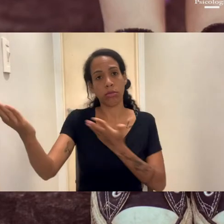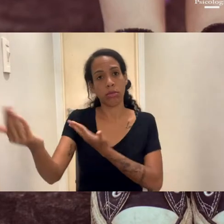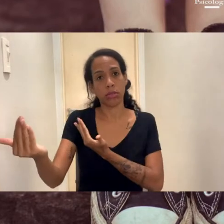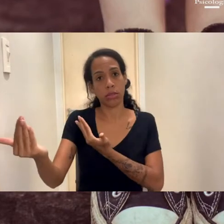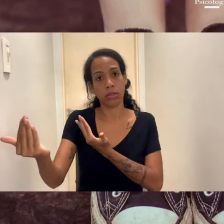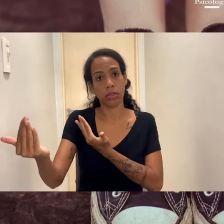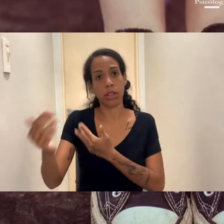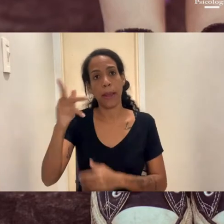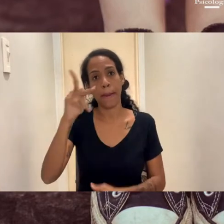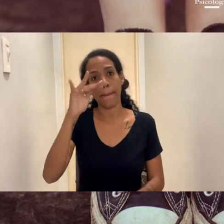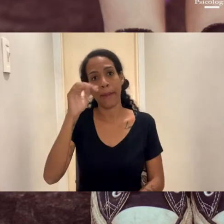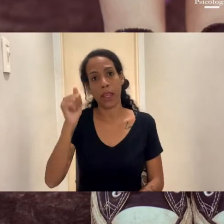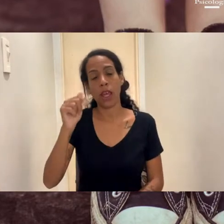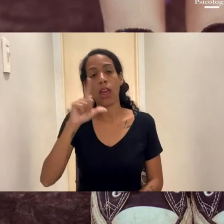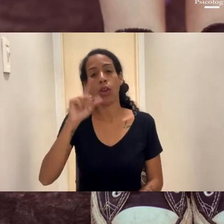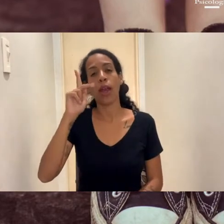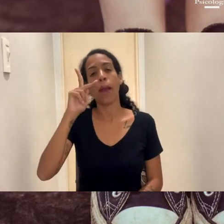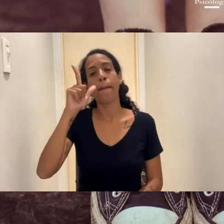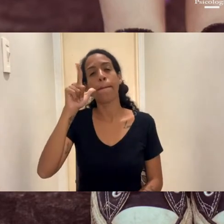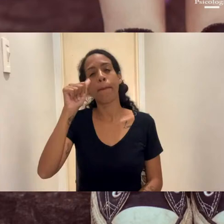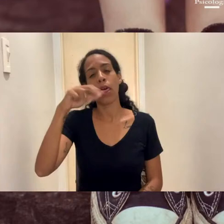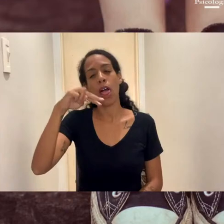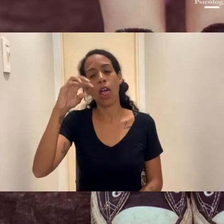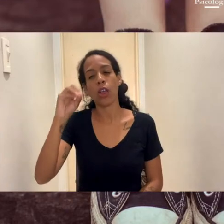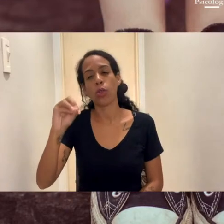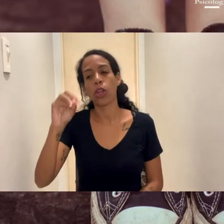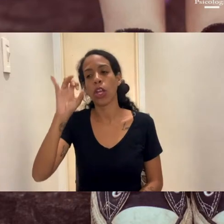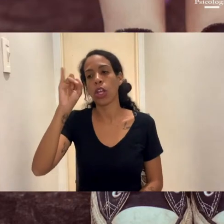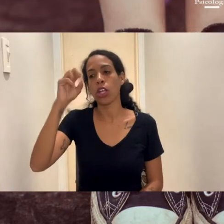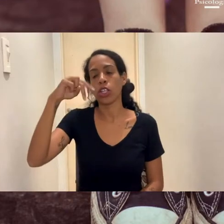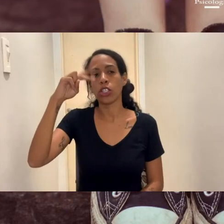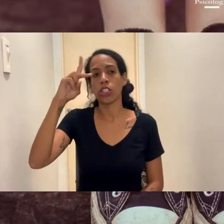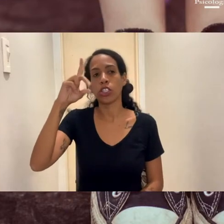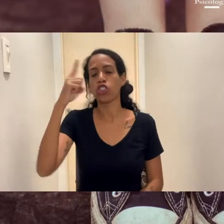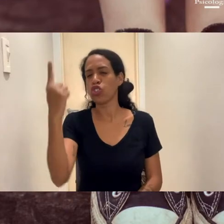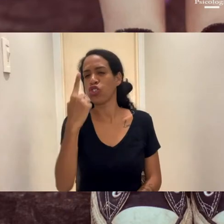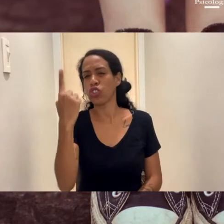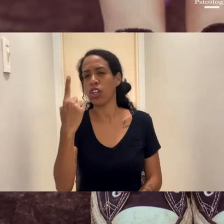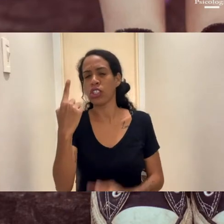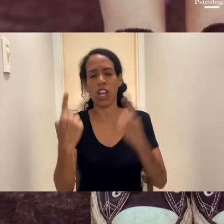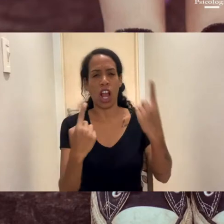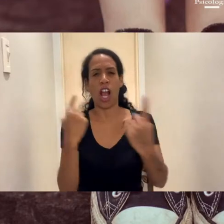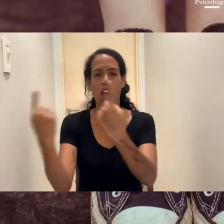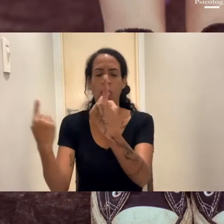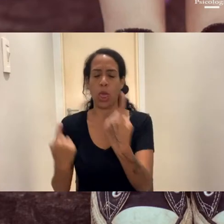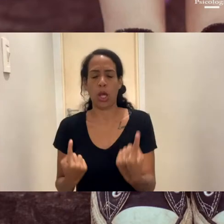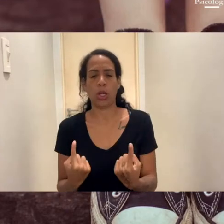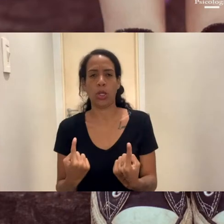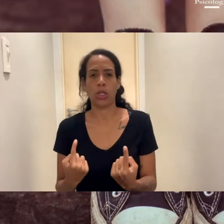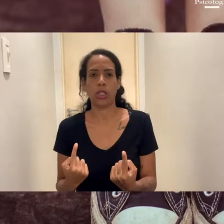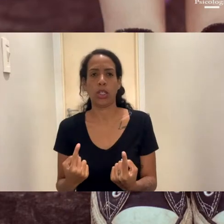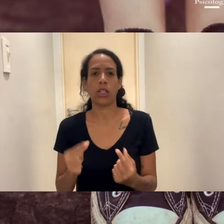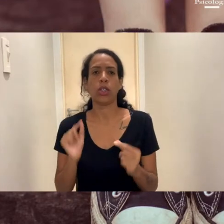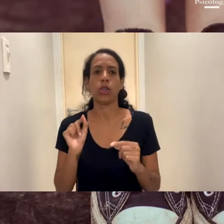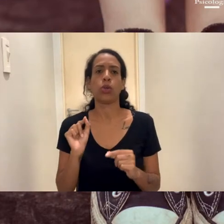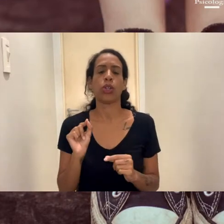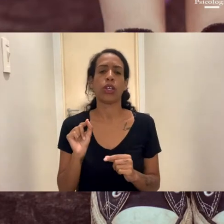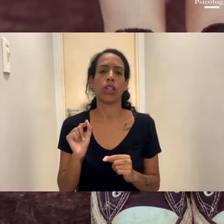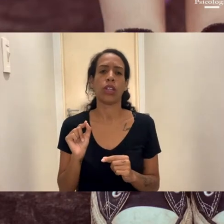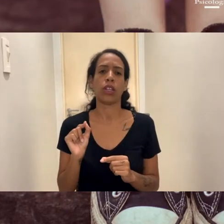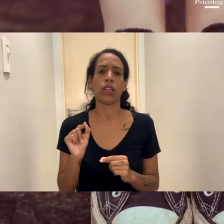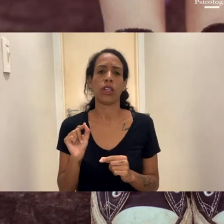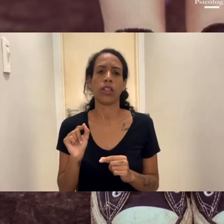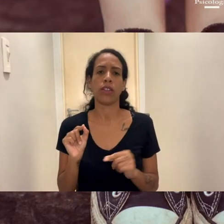Que é o Plano Individual de Atendimento, e que ele rege ali as medidas socioeducativas. O que é o PIA? O PIA